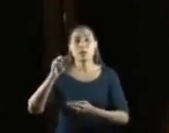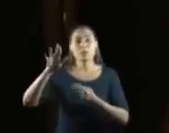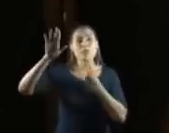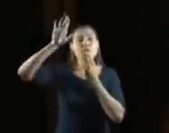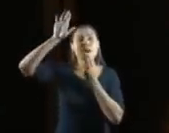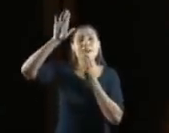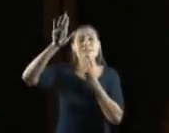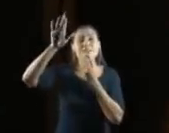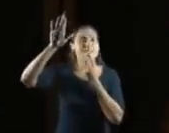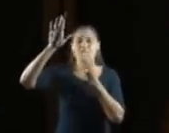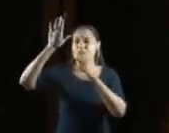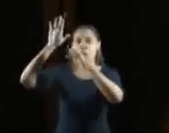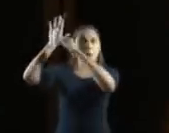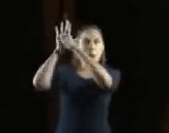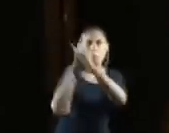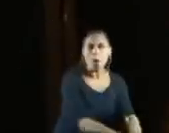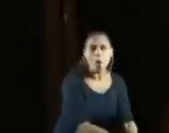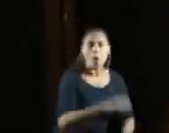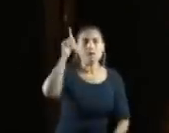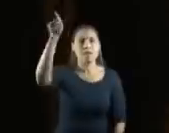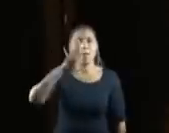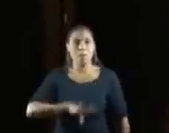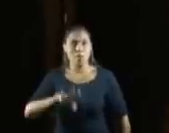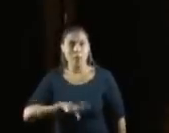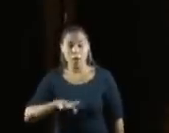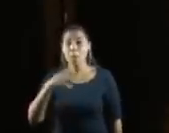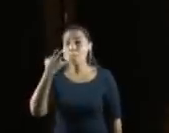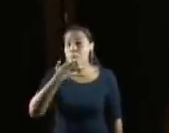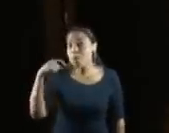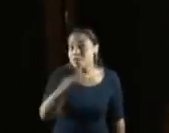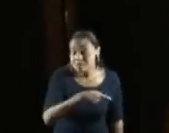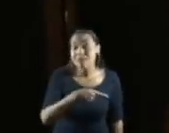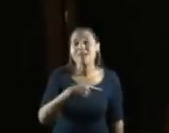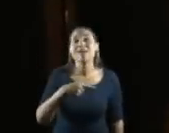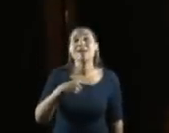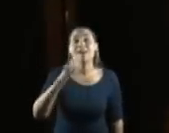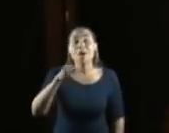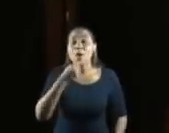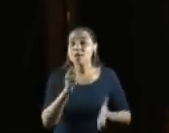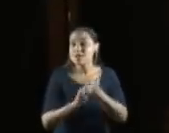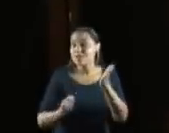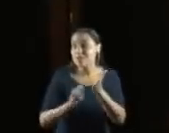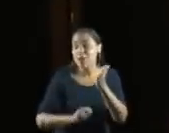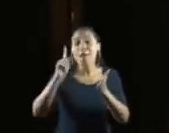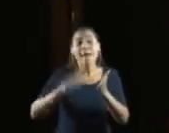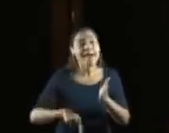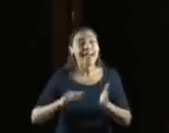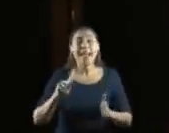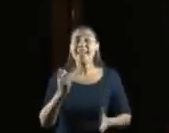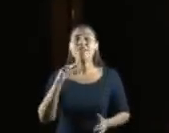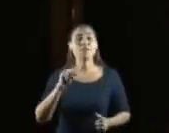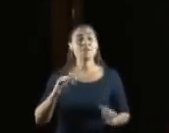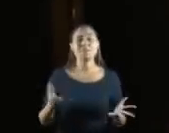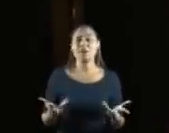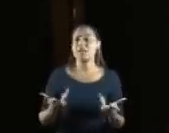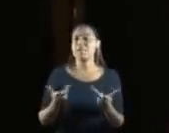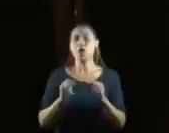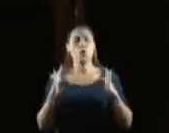Portugal. Essa música de Zeca Afonso é um hino de todos aqueles que almejam